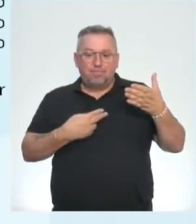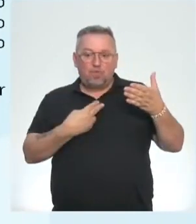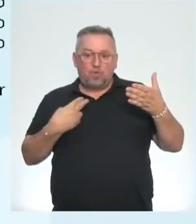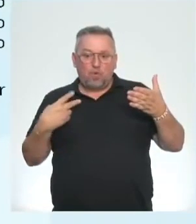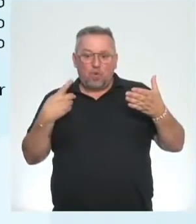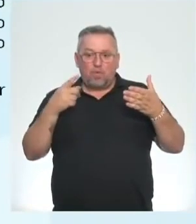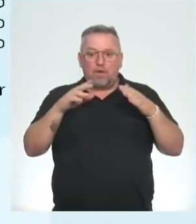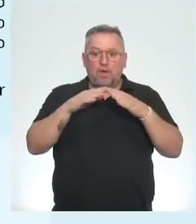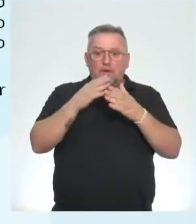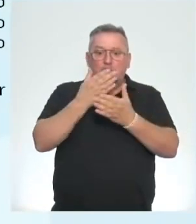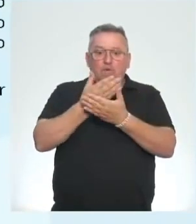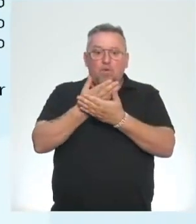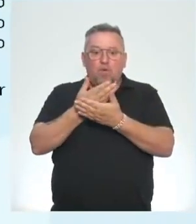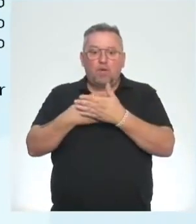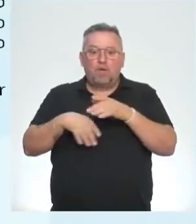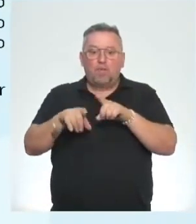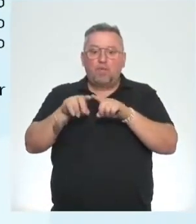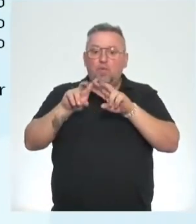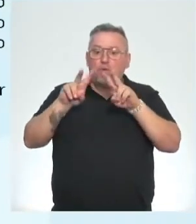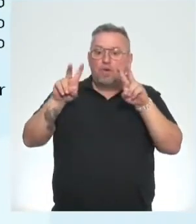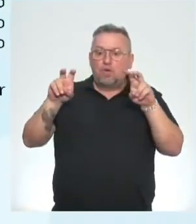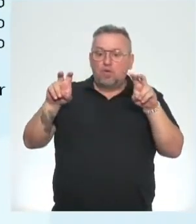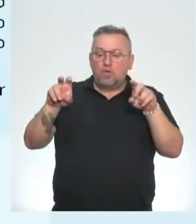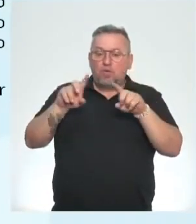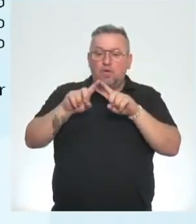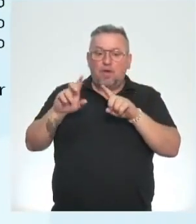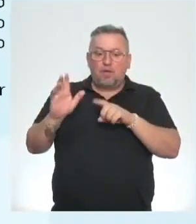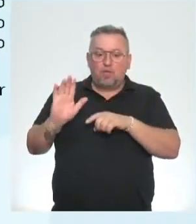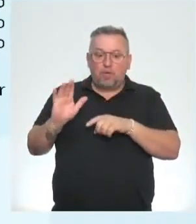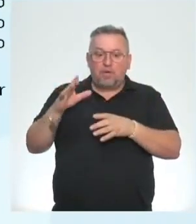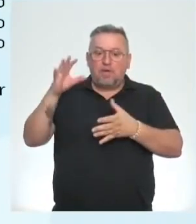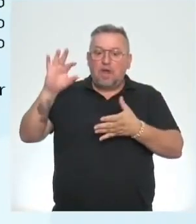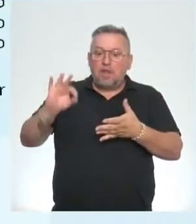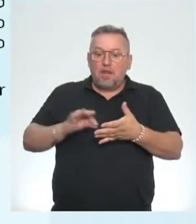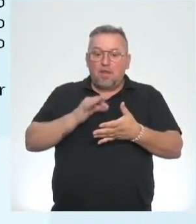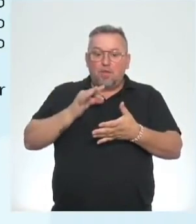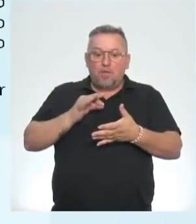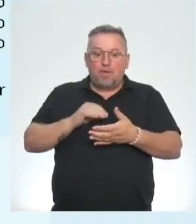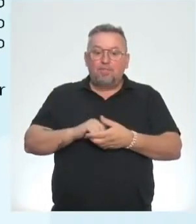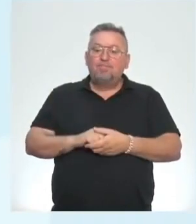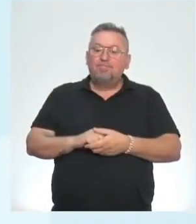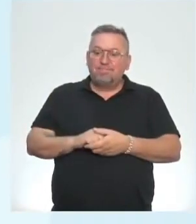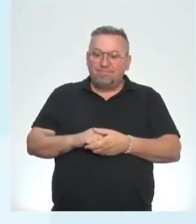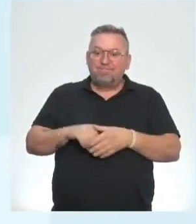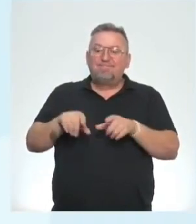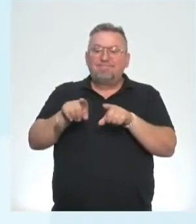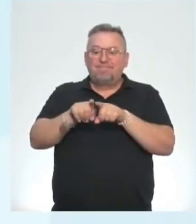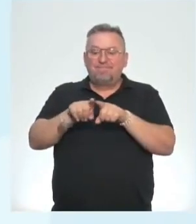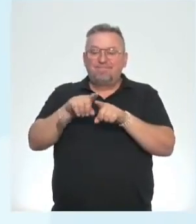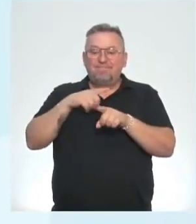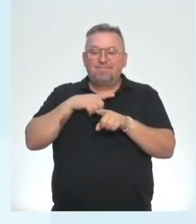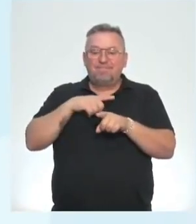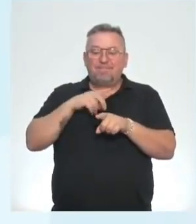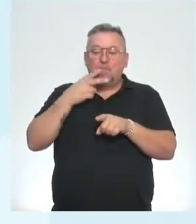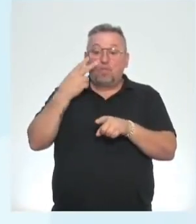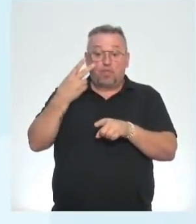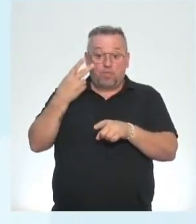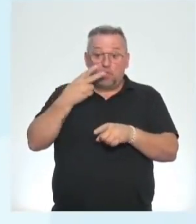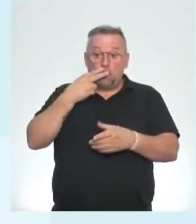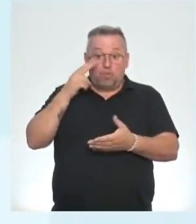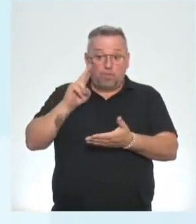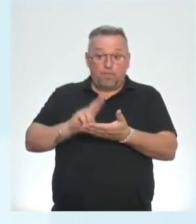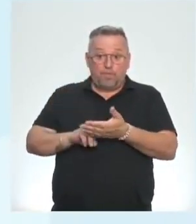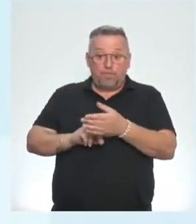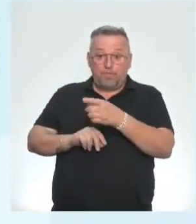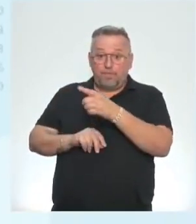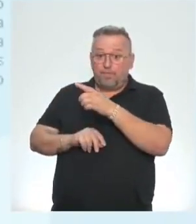dele, a escola, o assunto em si, a despedida e a assinatura. Agora também nós temos aí a segunda carta, vamos